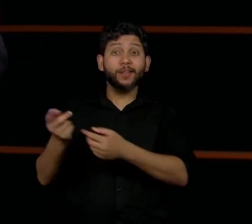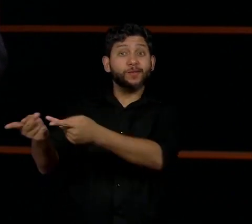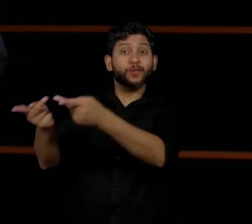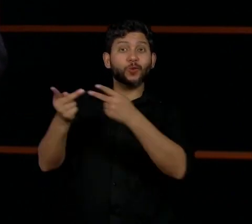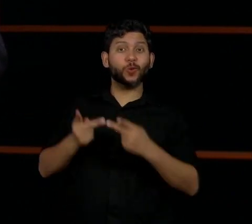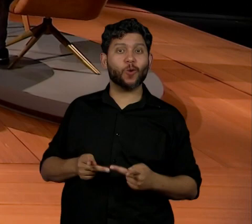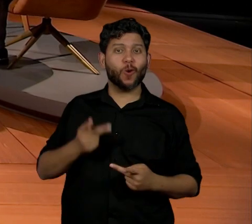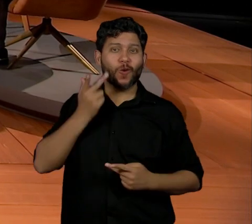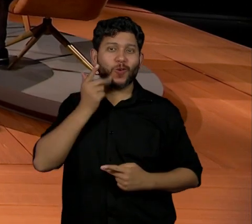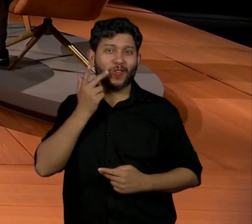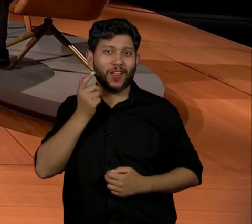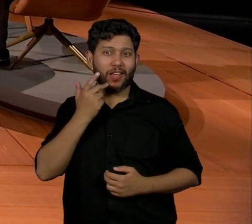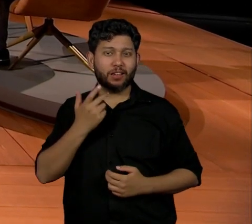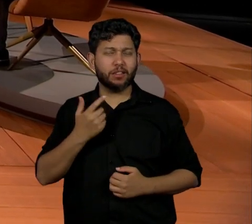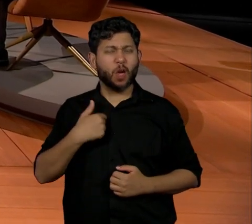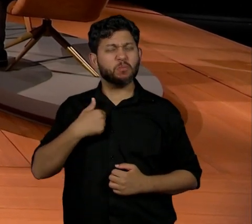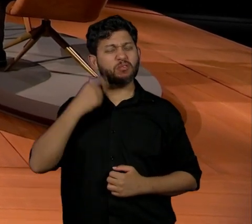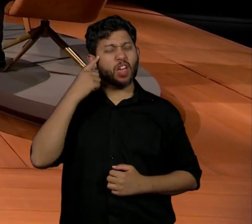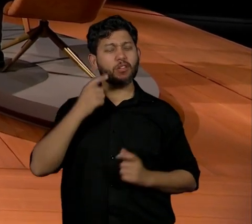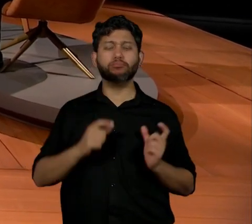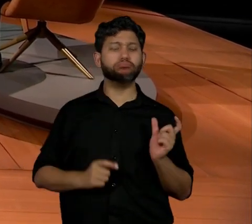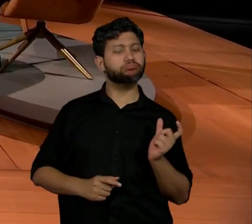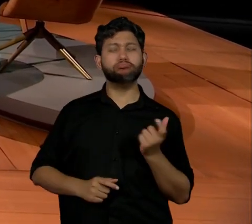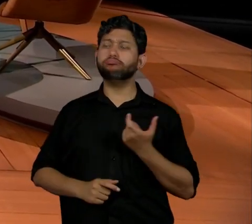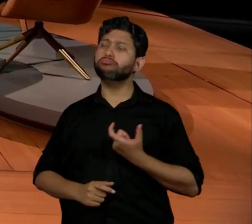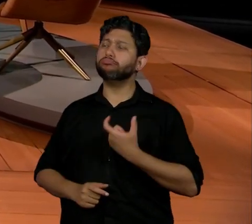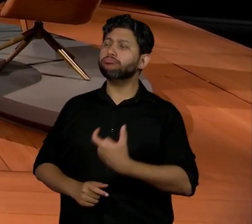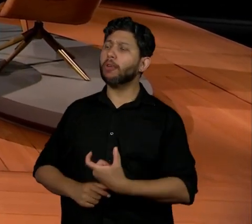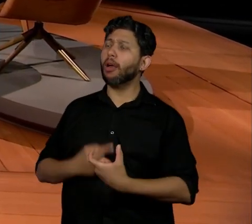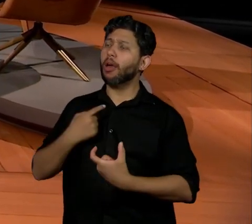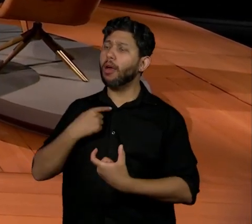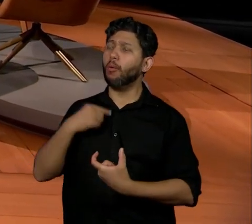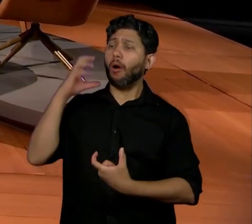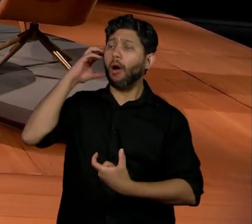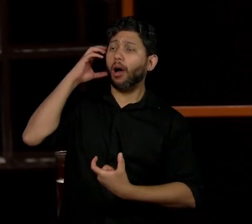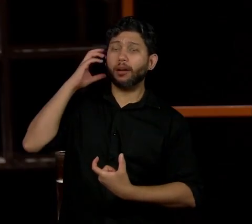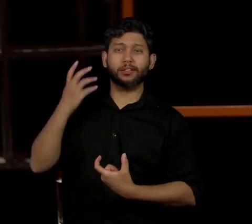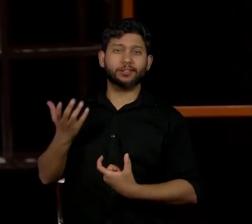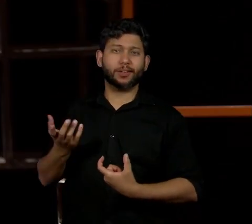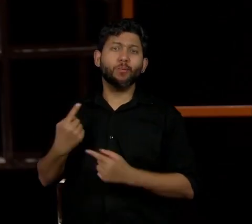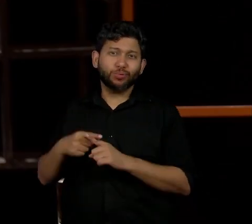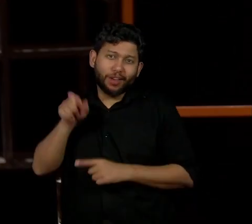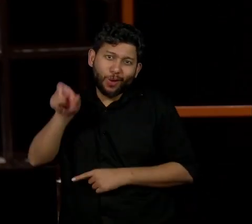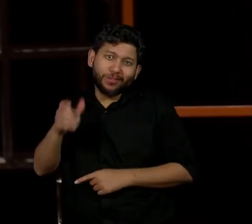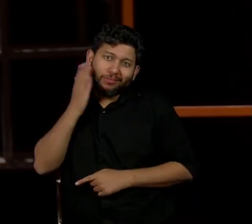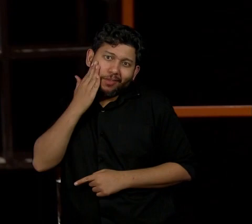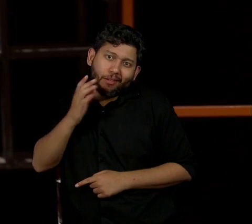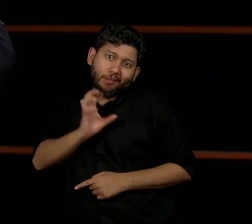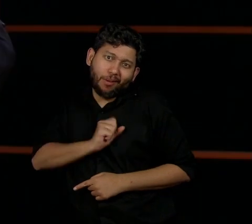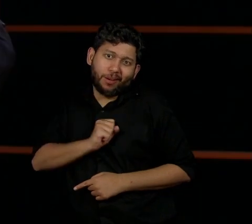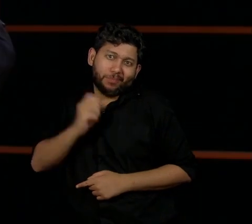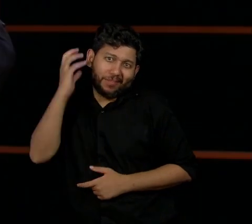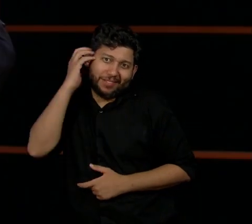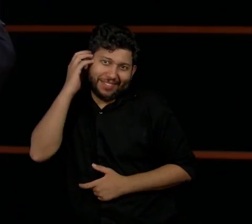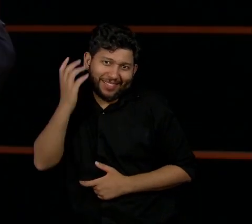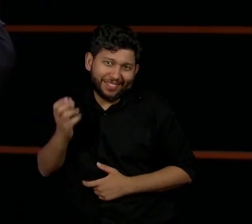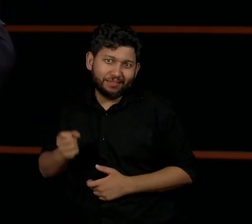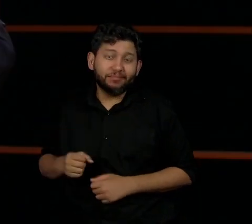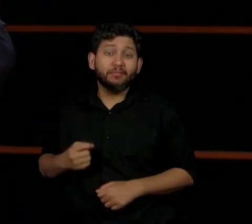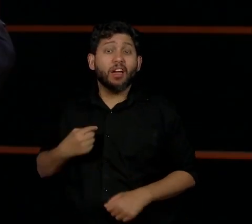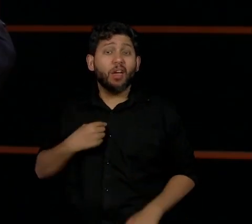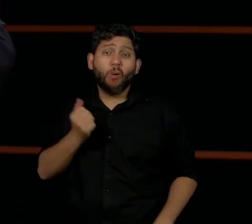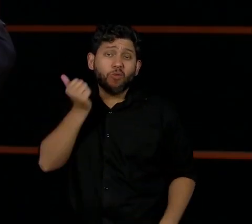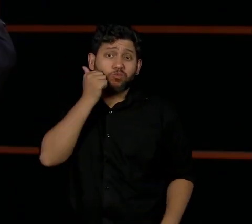um cartão de visita, né? Eu sou locutor de rádio, então isso facilitaria, porque ele amava o rádio também. E fui lá na cara